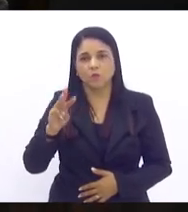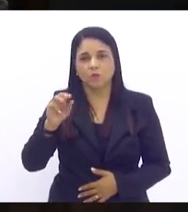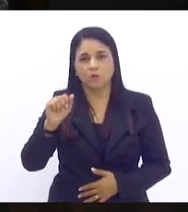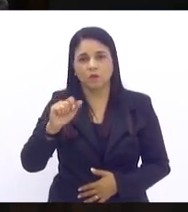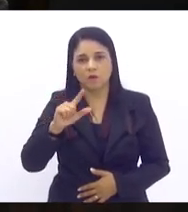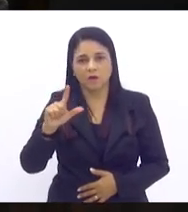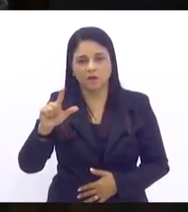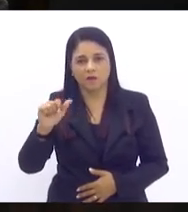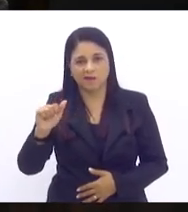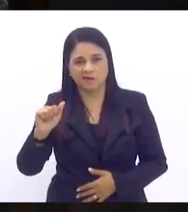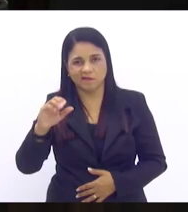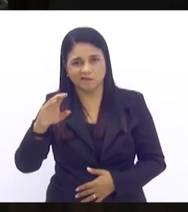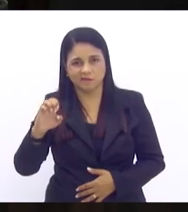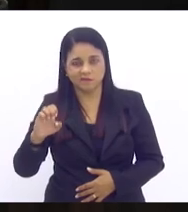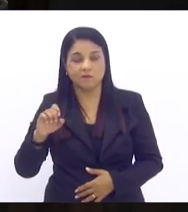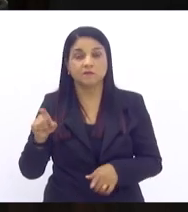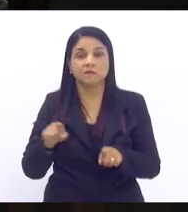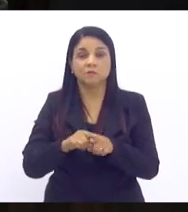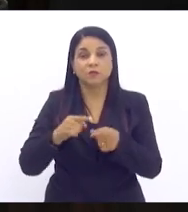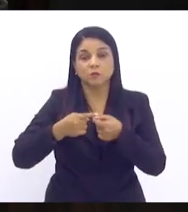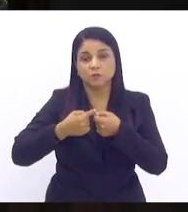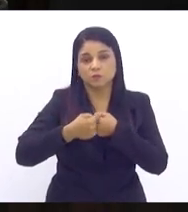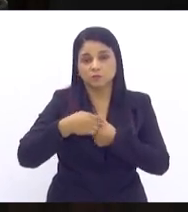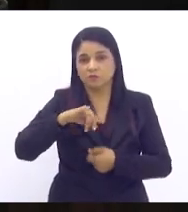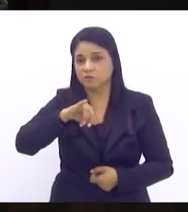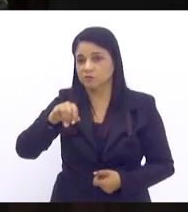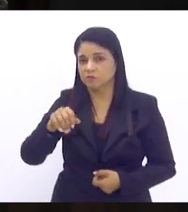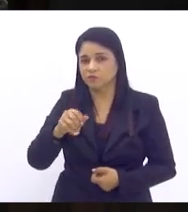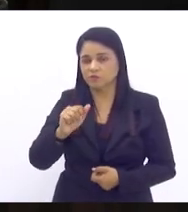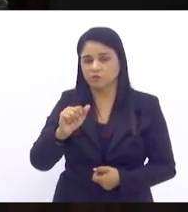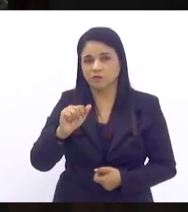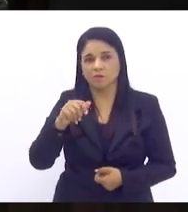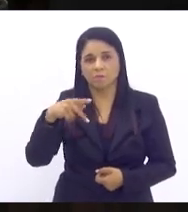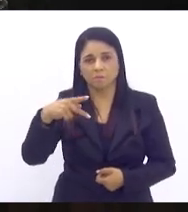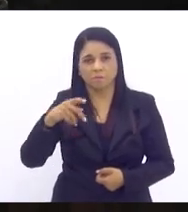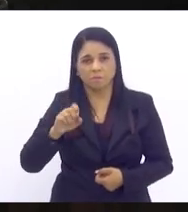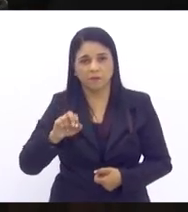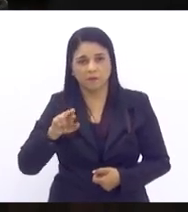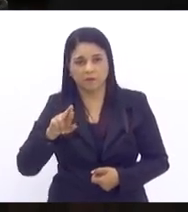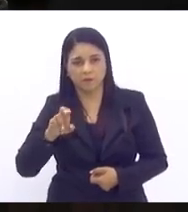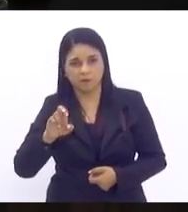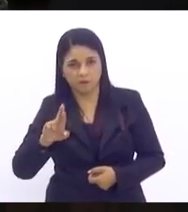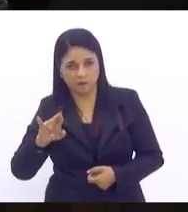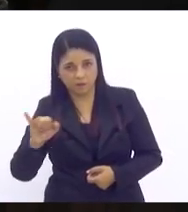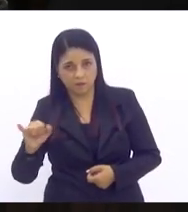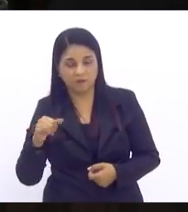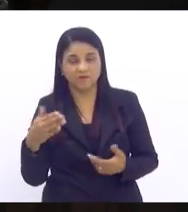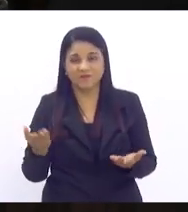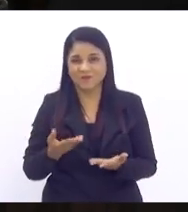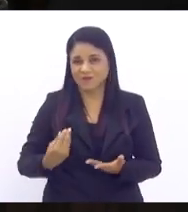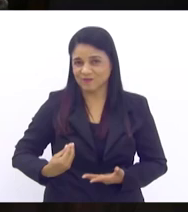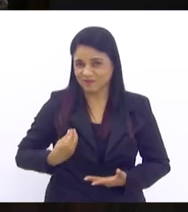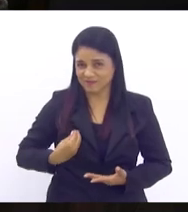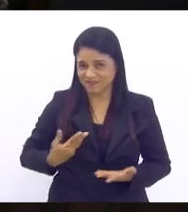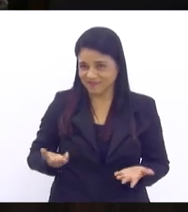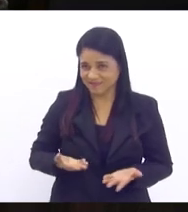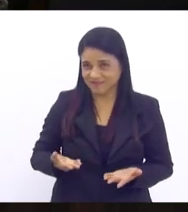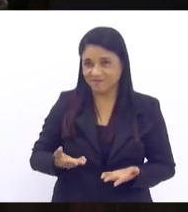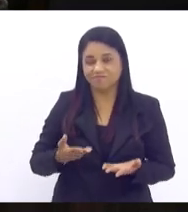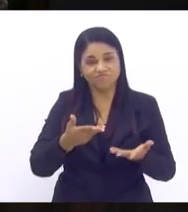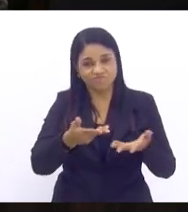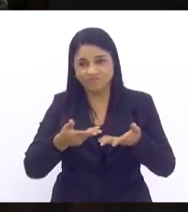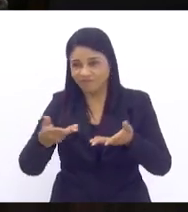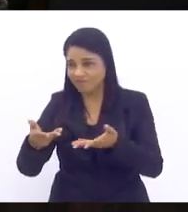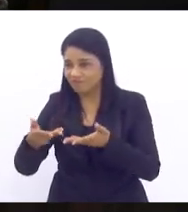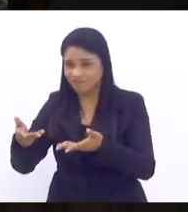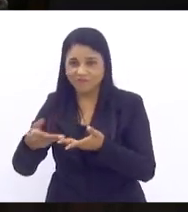também de Japeri, que está conosco aqui nessa tarde. Também aproveitando para convidar a todos os senhores e